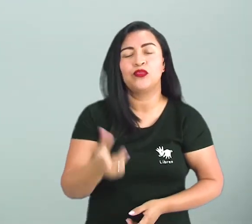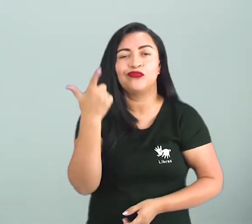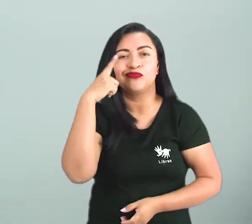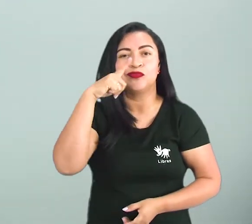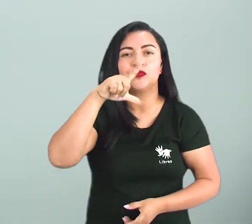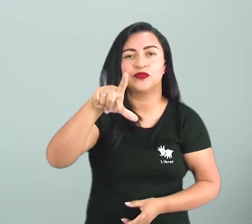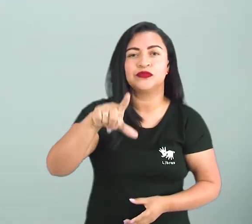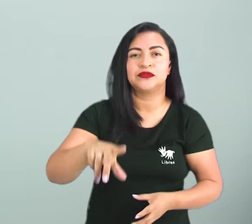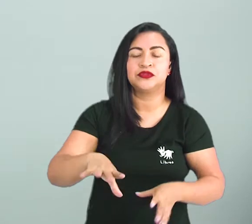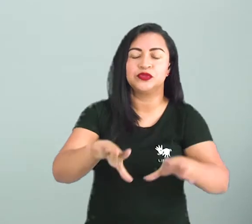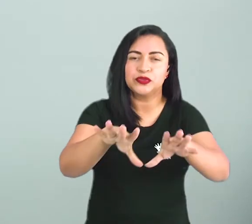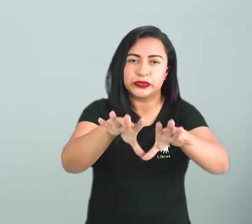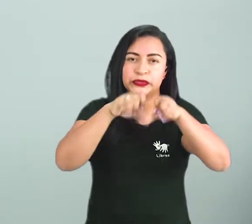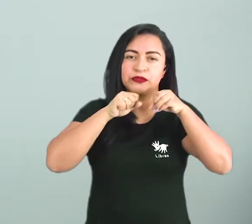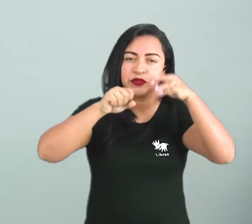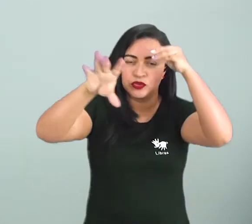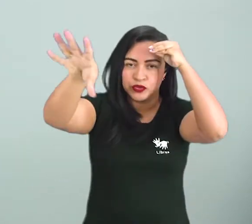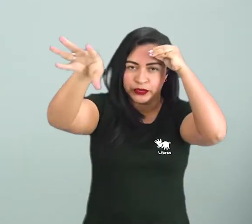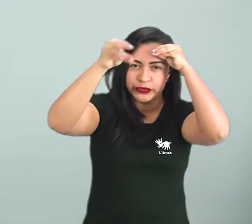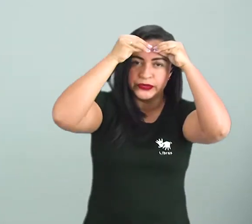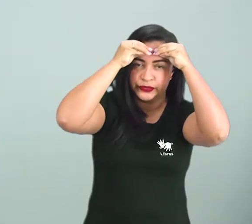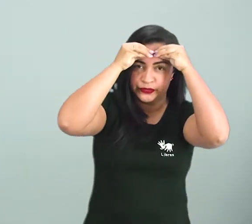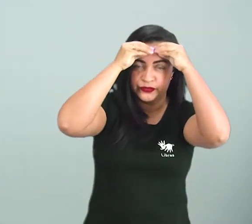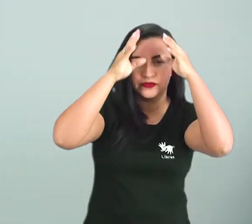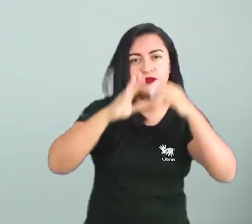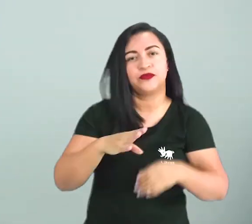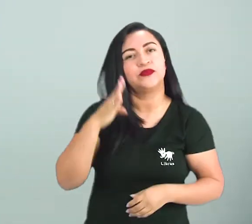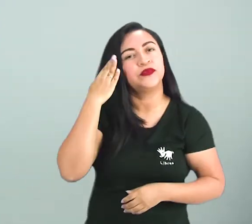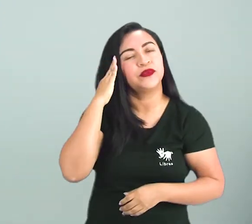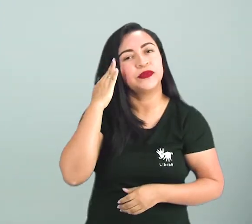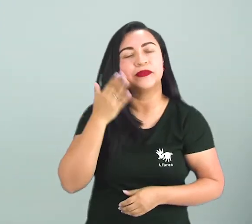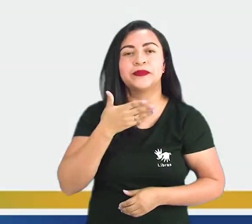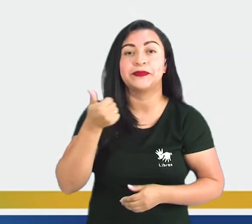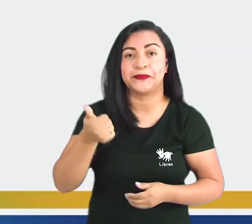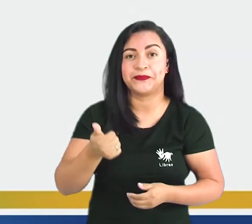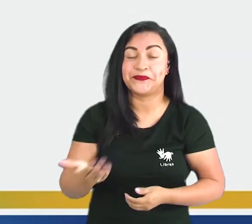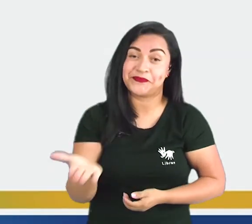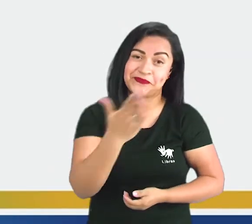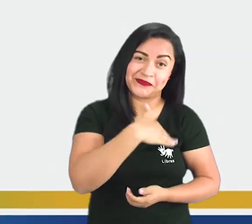esse conhecimento e aprender de uma forma mais pausada. Vamos lá, então?